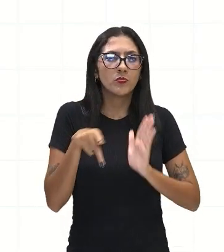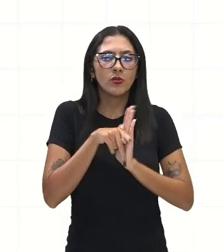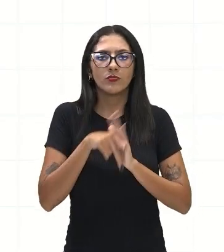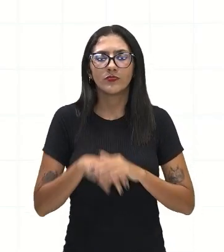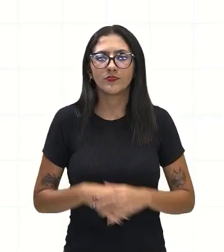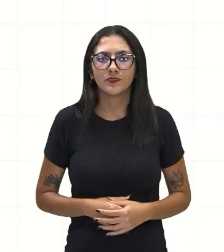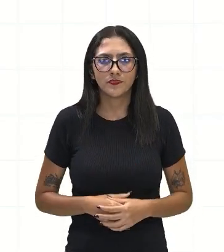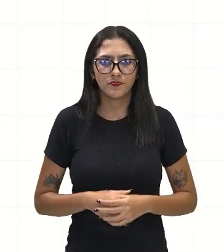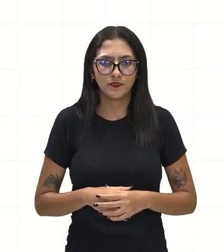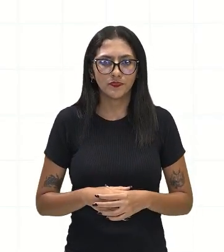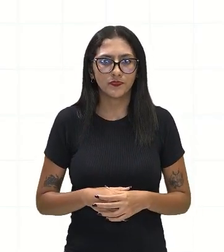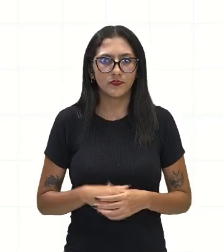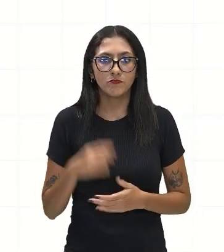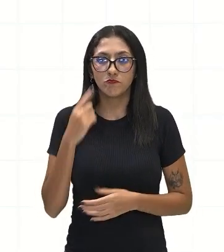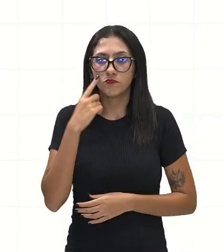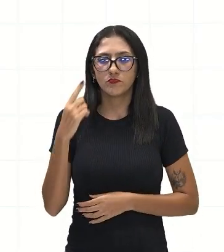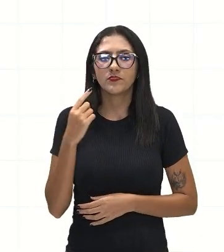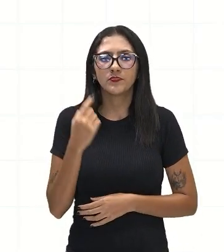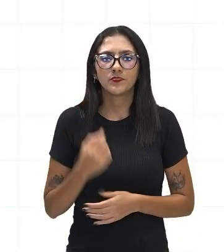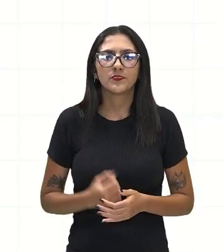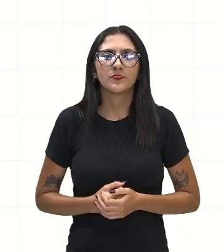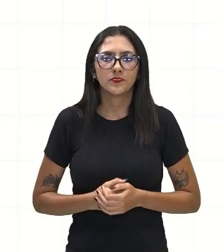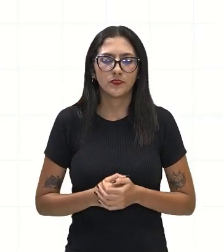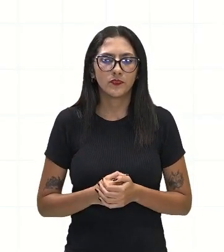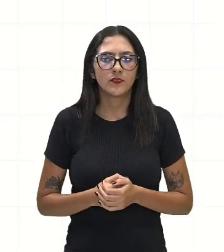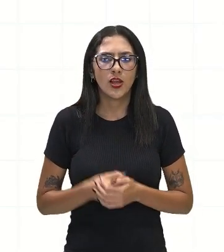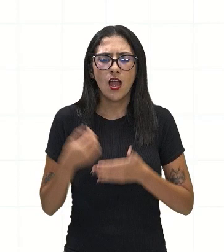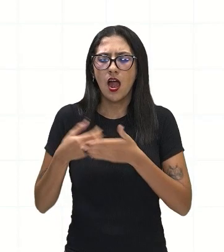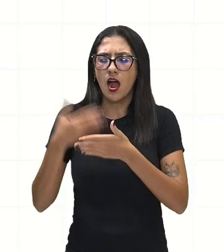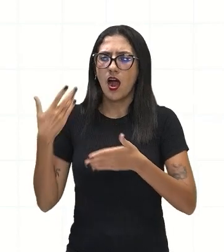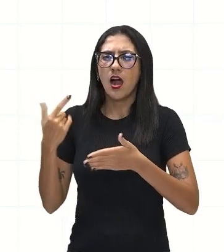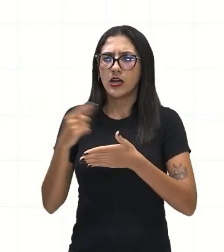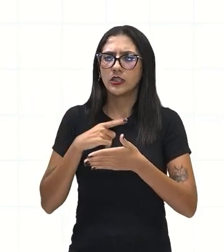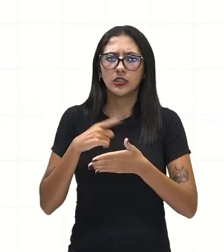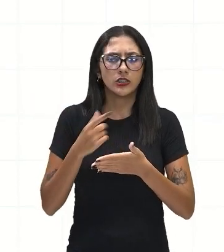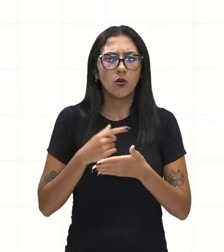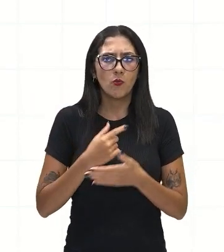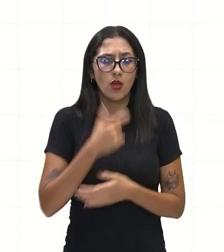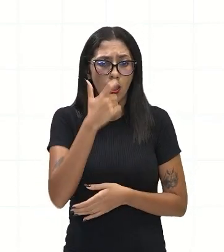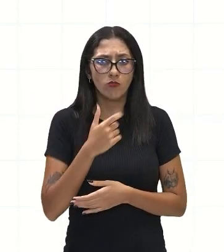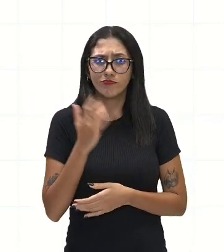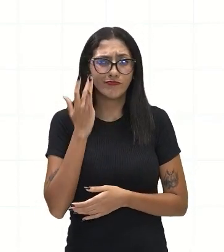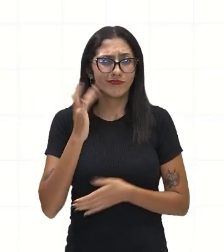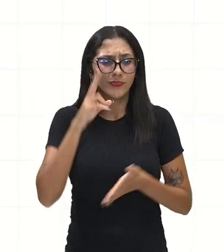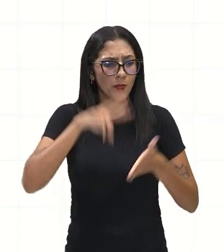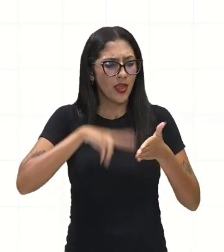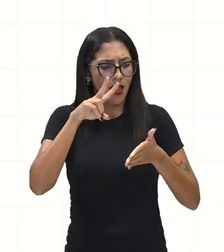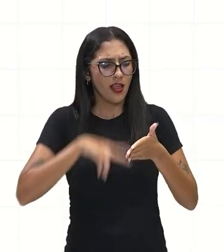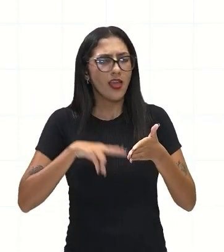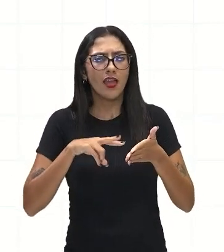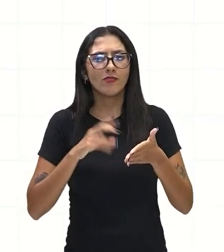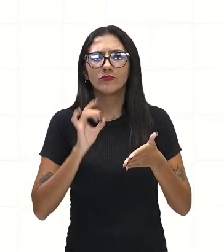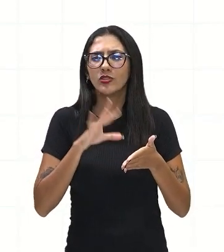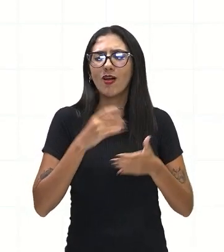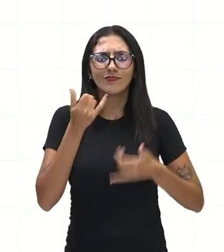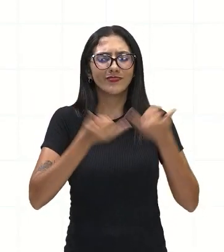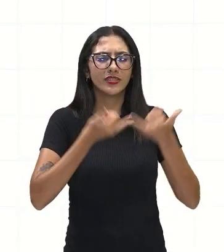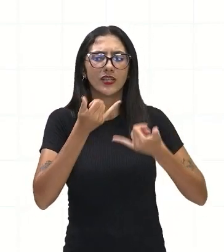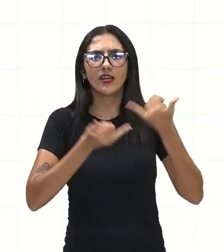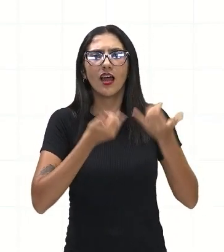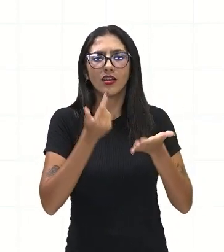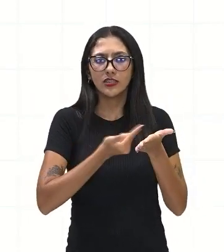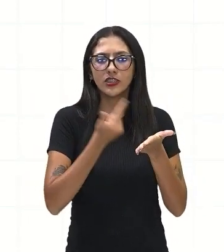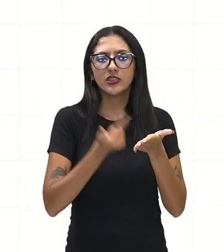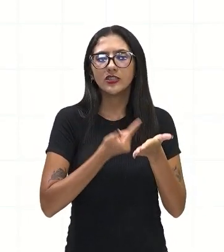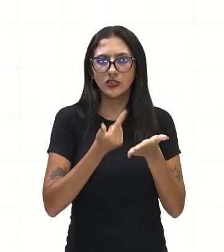fato, quando eu ainda não sabia ler, brincava com os livros e imaginava-os cheios de vozes. Ela não sabia ler, ela brincava com o livro. Depois que ela aprendeu a